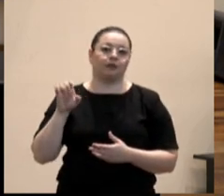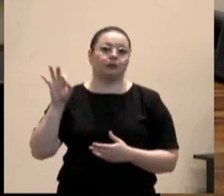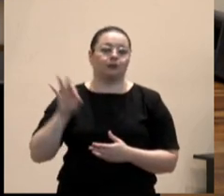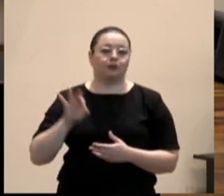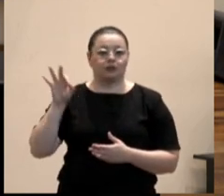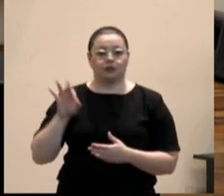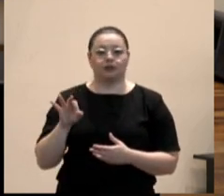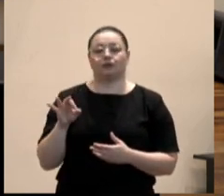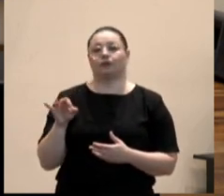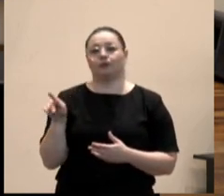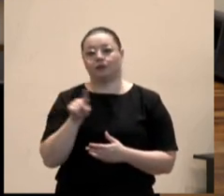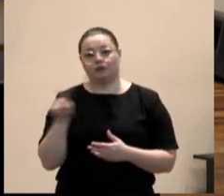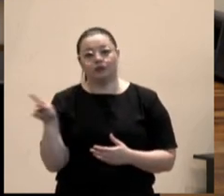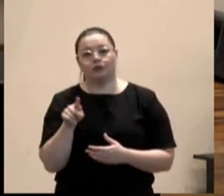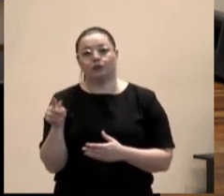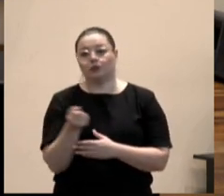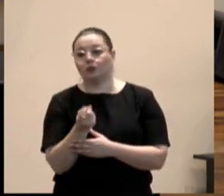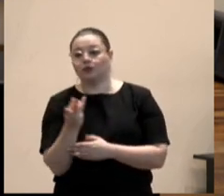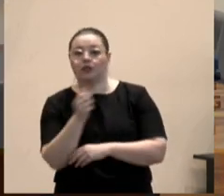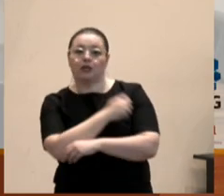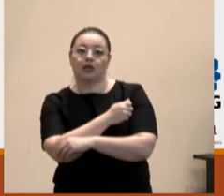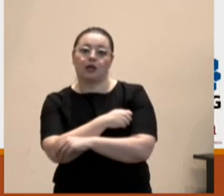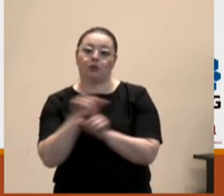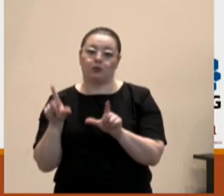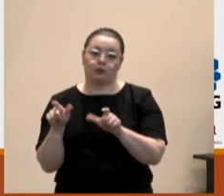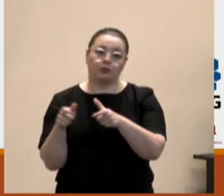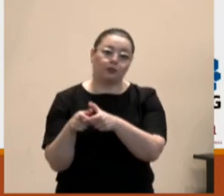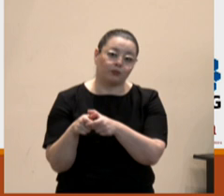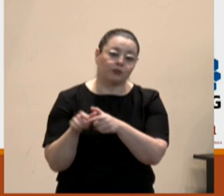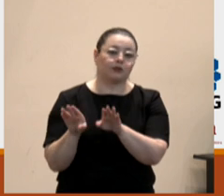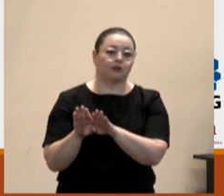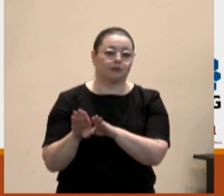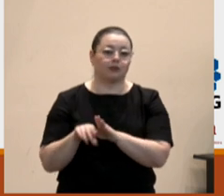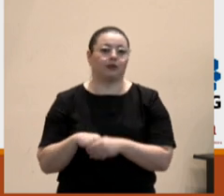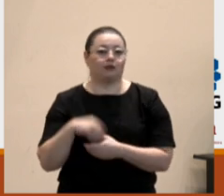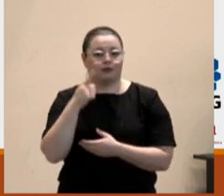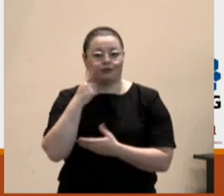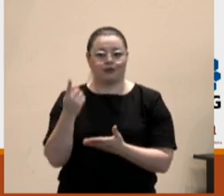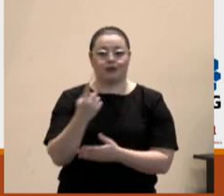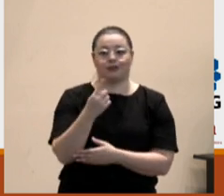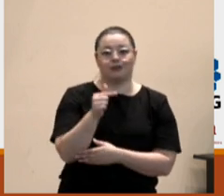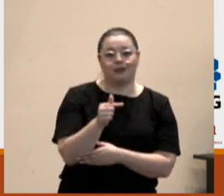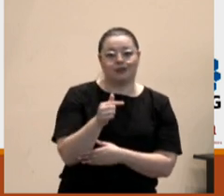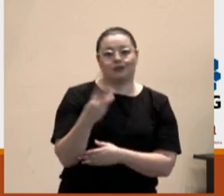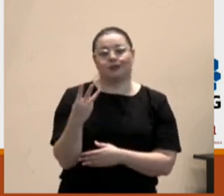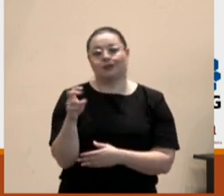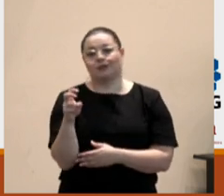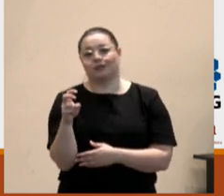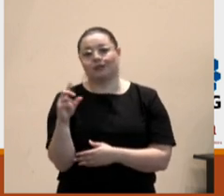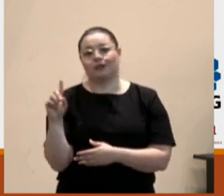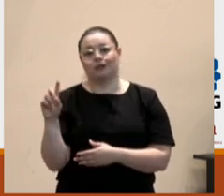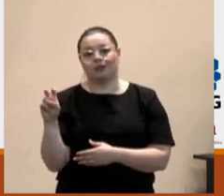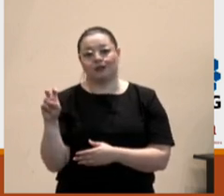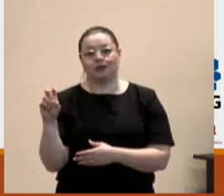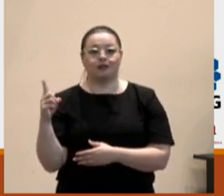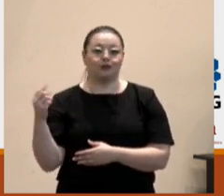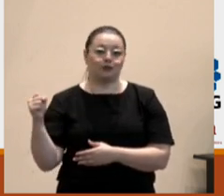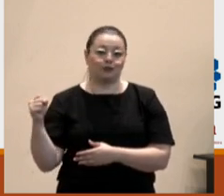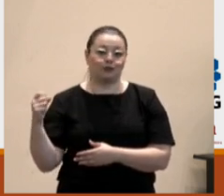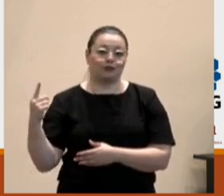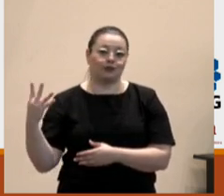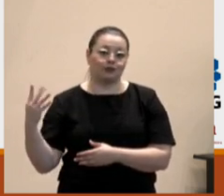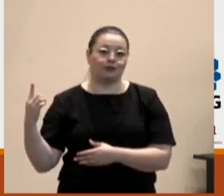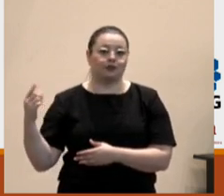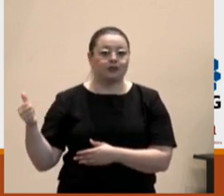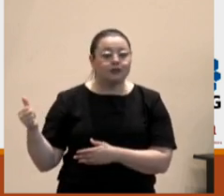quantidade de alunos é menor na turma e tal. Então, dá lá, 17, 35, 15, 28, 14, 17, 11,